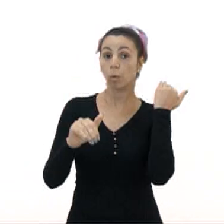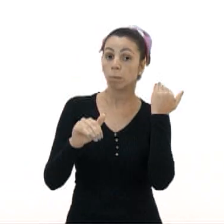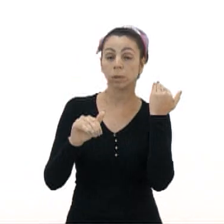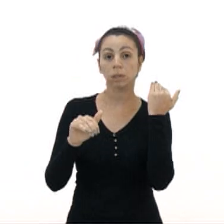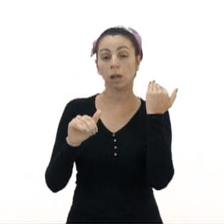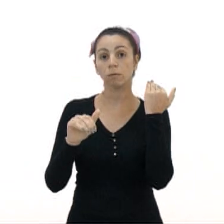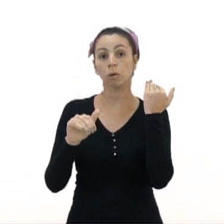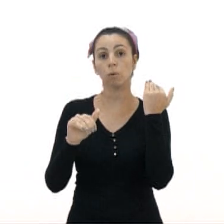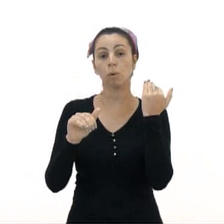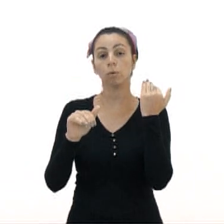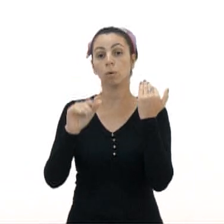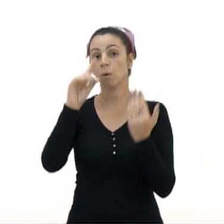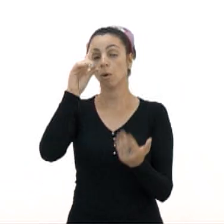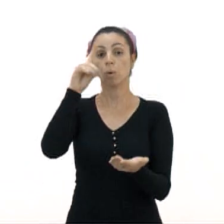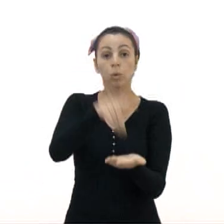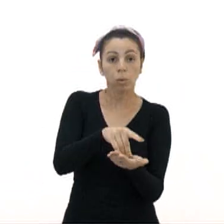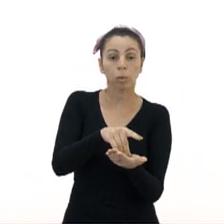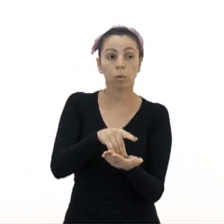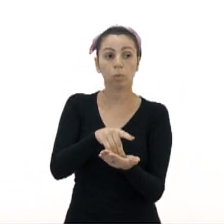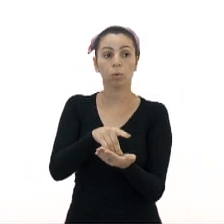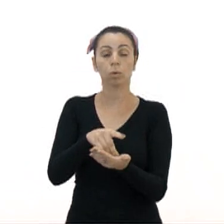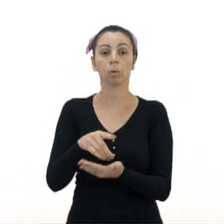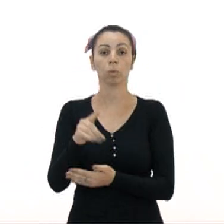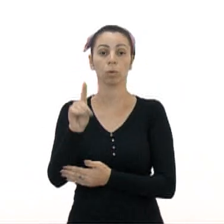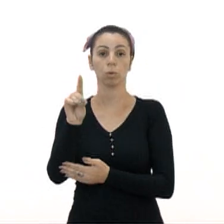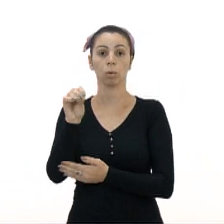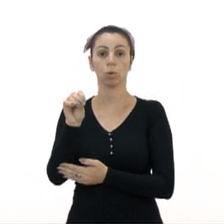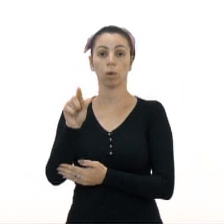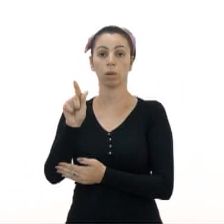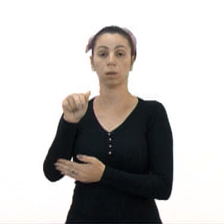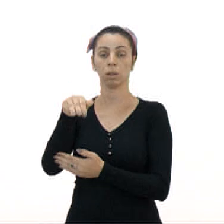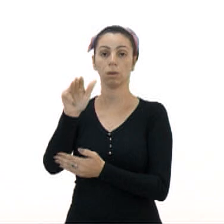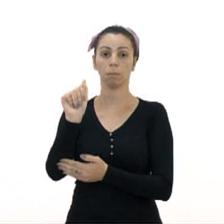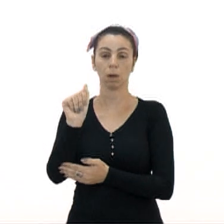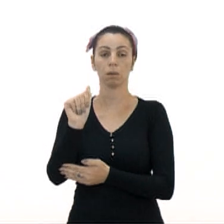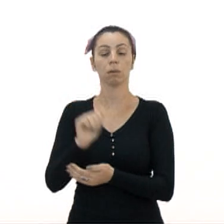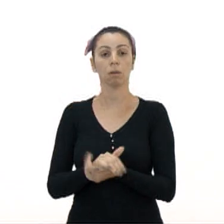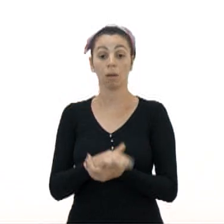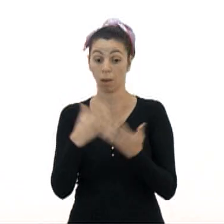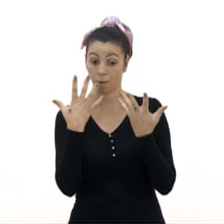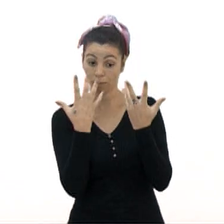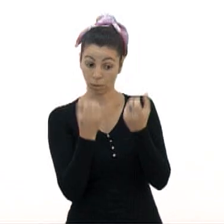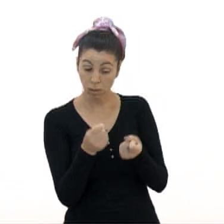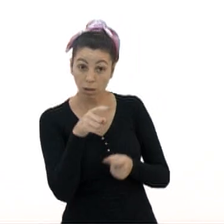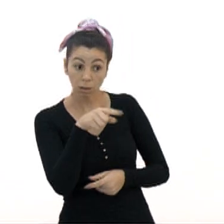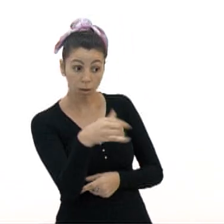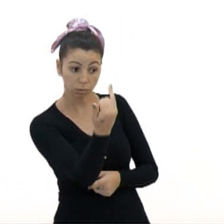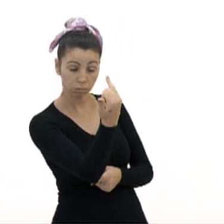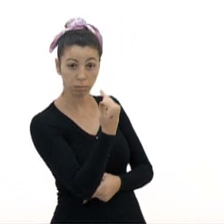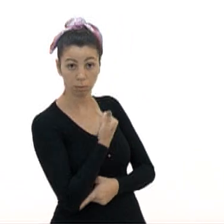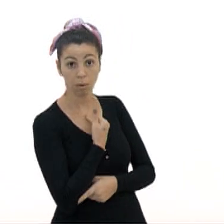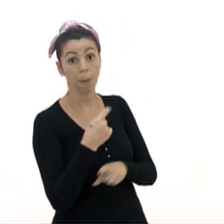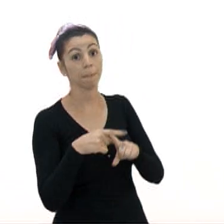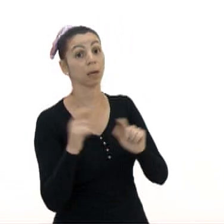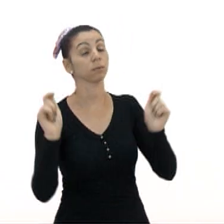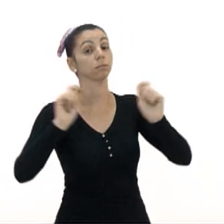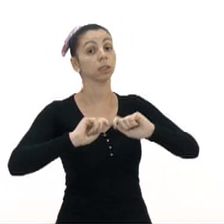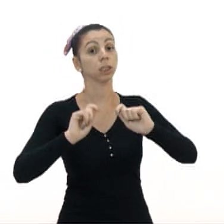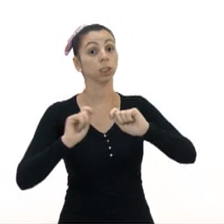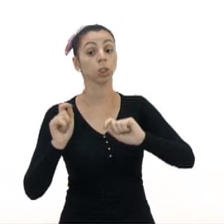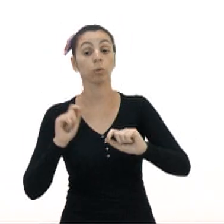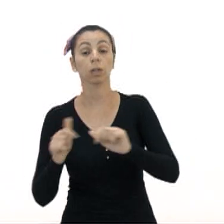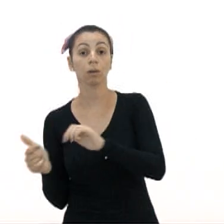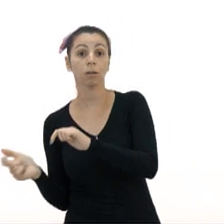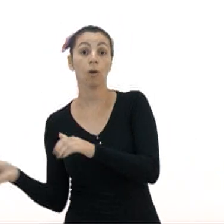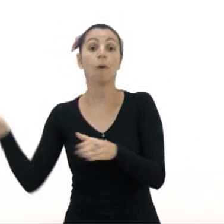dogmas. Então aí, veja, eu vou aceitar o que você está me falando, mas eu tenho que voltar alguma coisa no tempo, né?